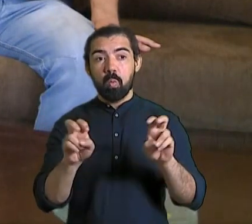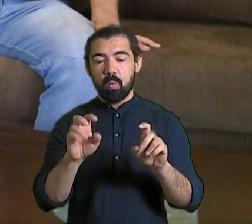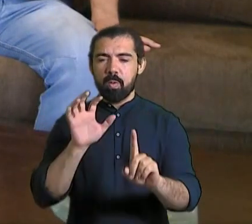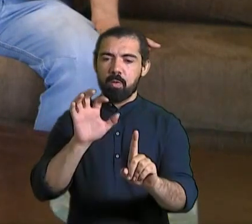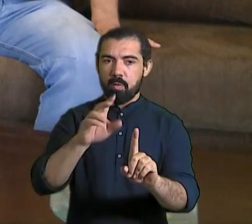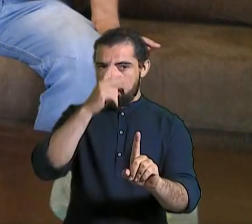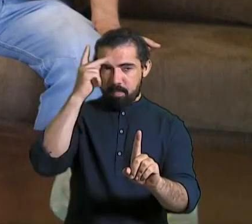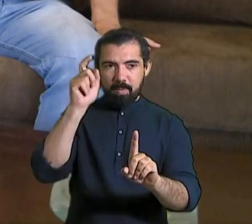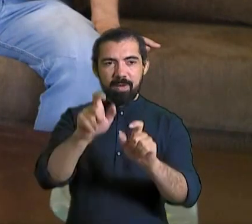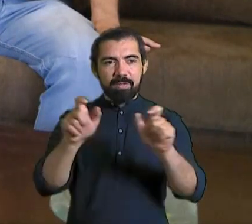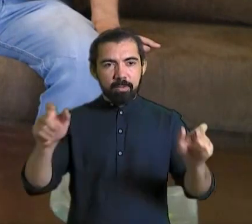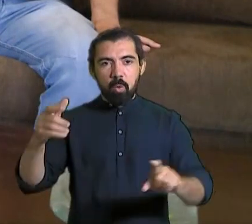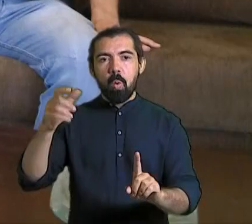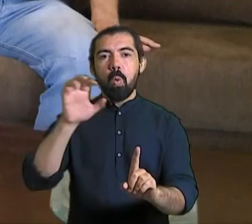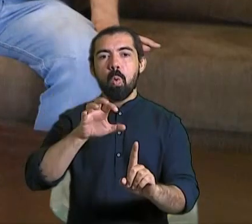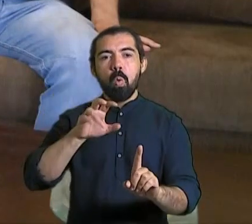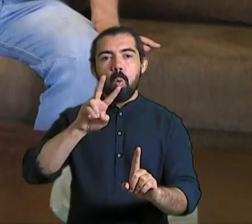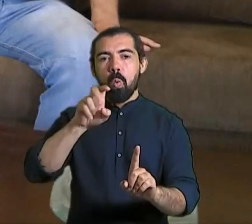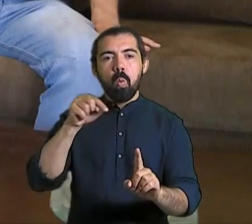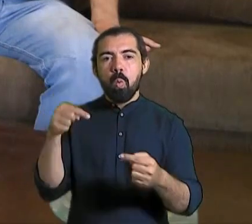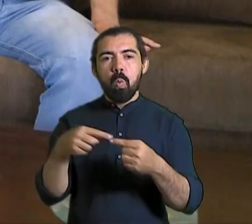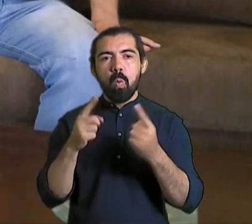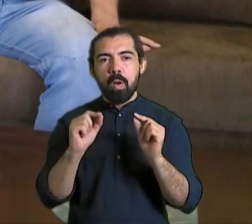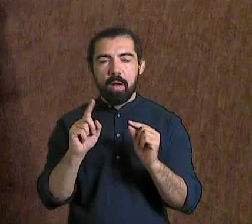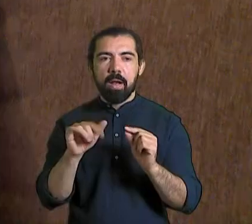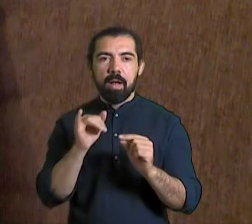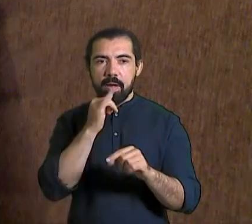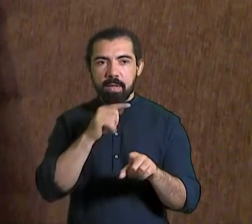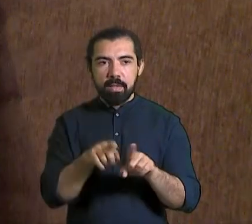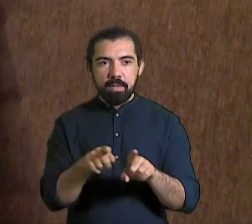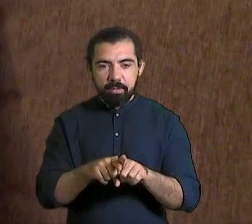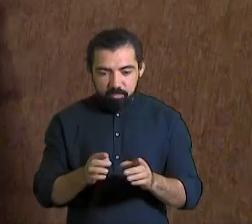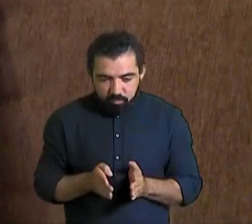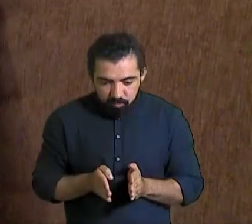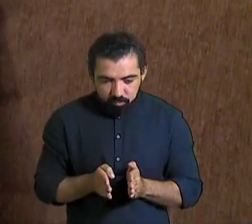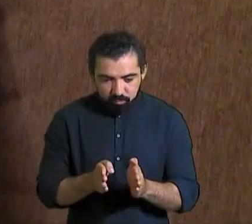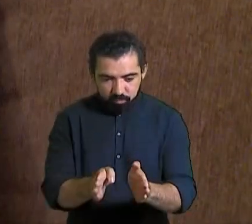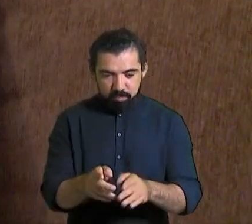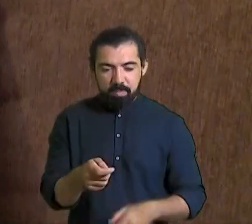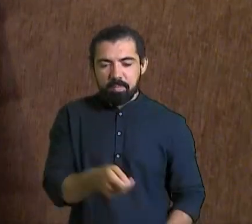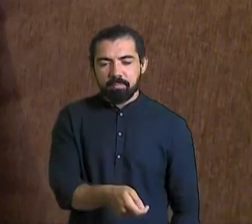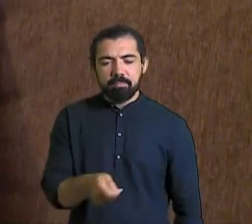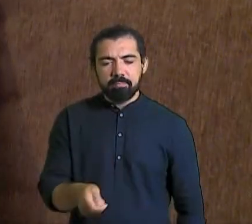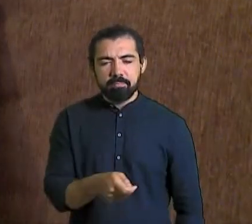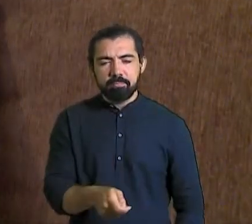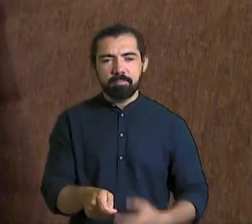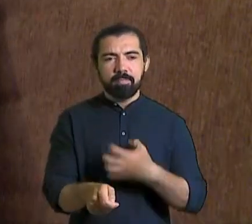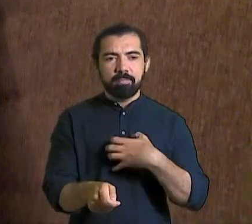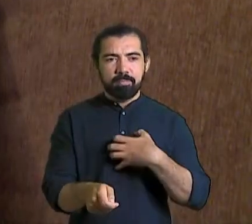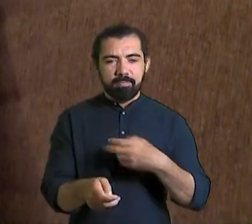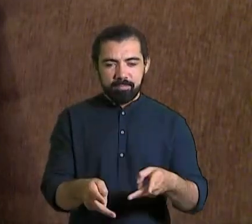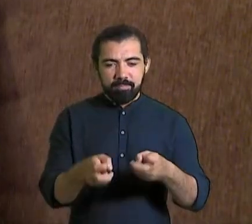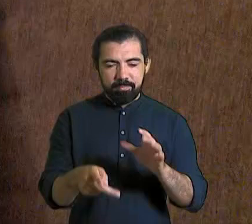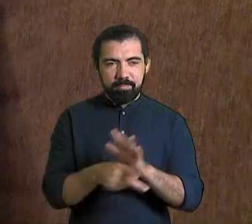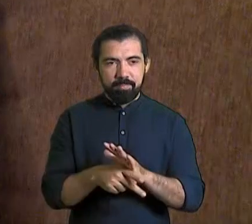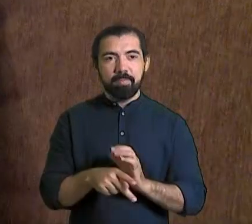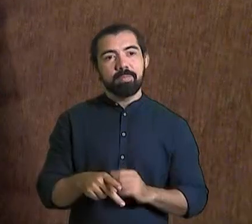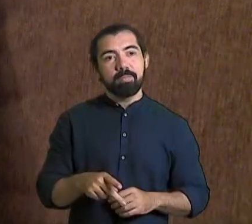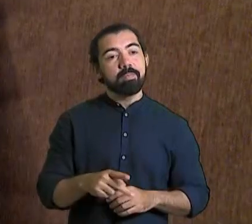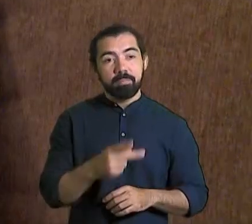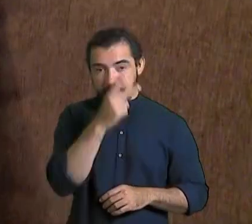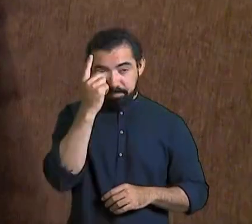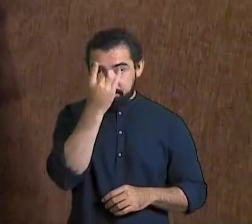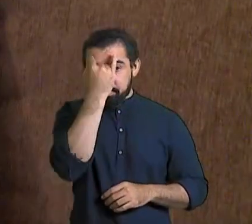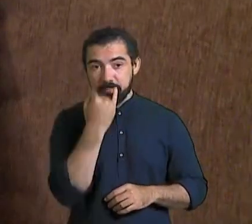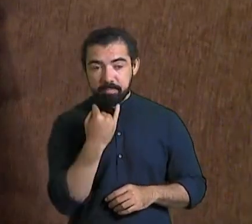conscientização no tocante às pistas táteis, que já existe, fazer mais pista tátil, né, o piso podotátil, né,